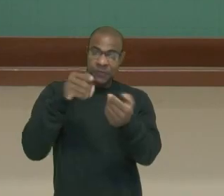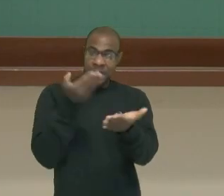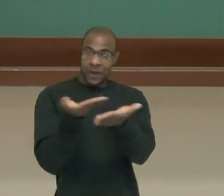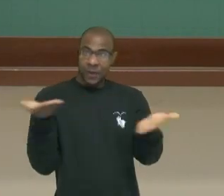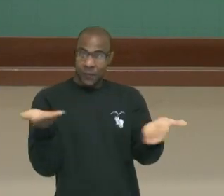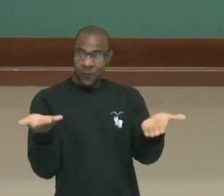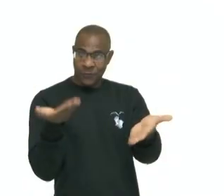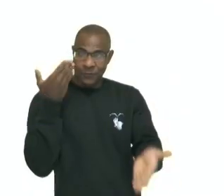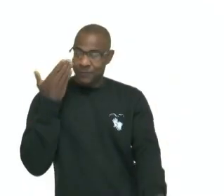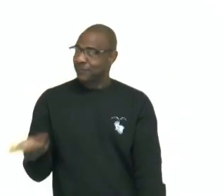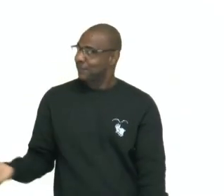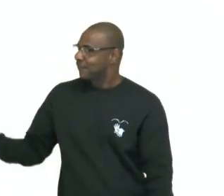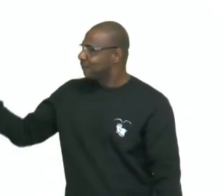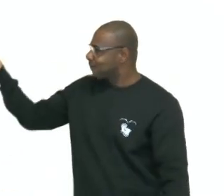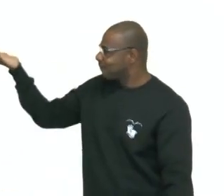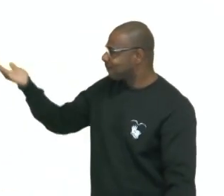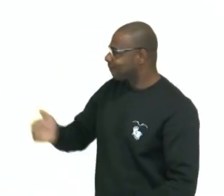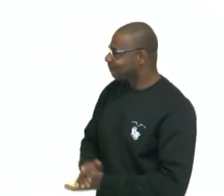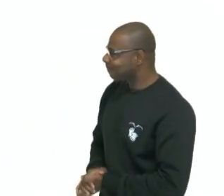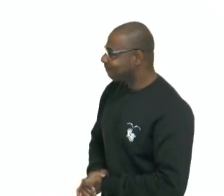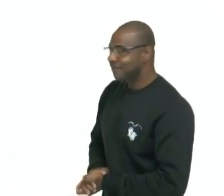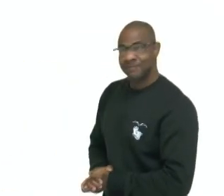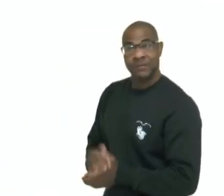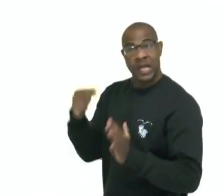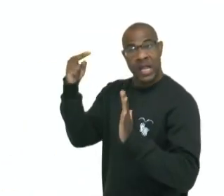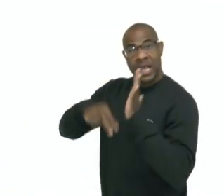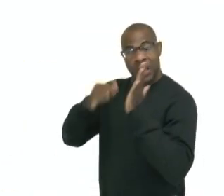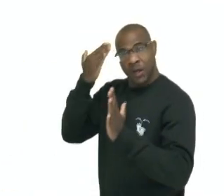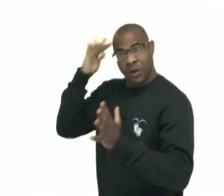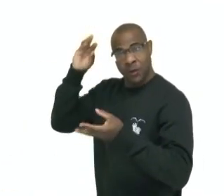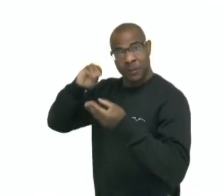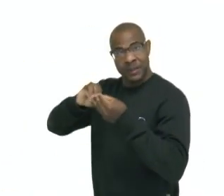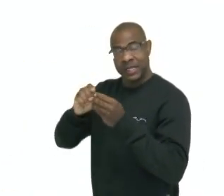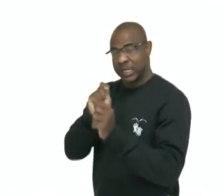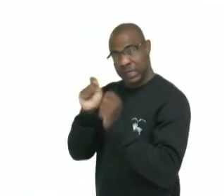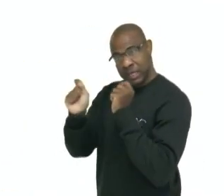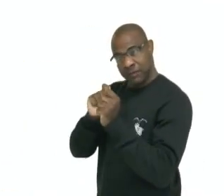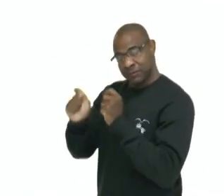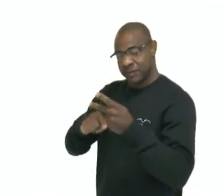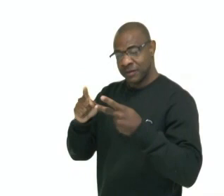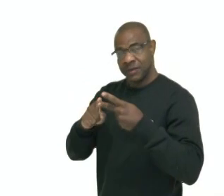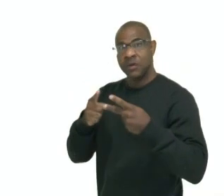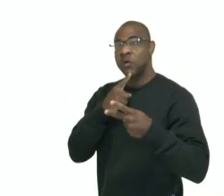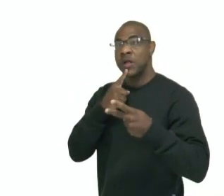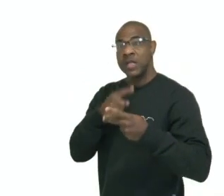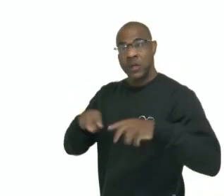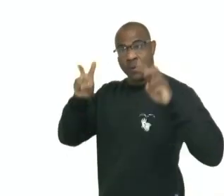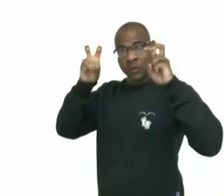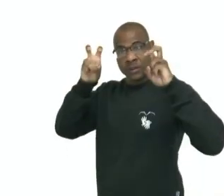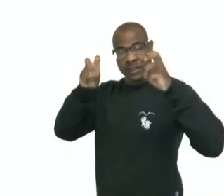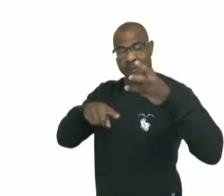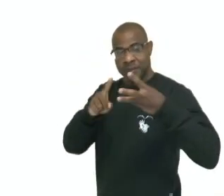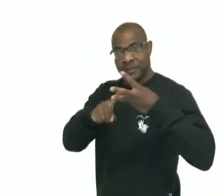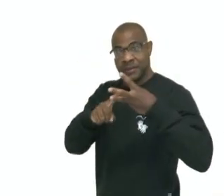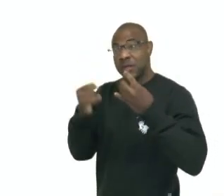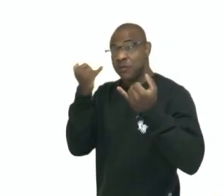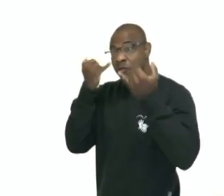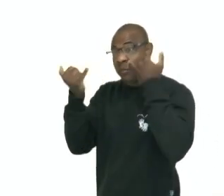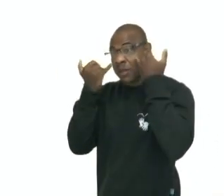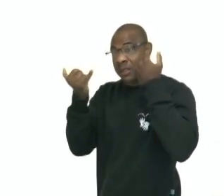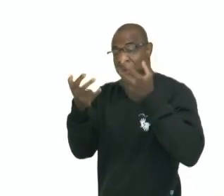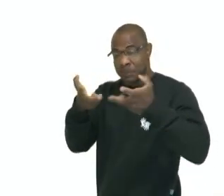aula. Eles são ler e compreender entrevista, reconhecer o assunto, localizar